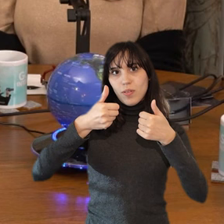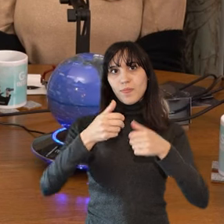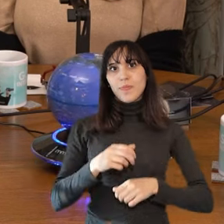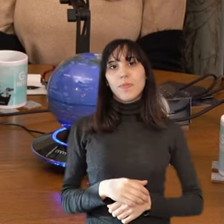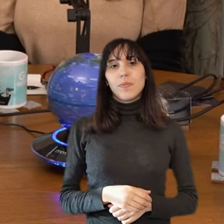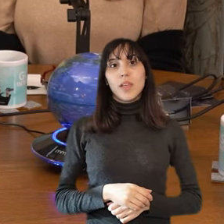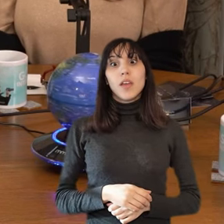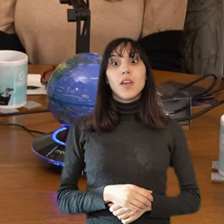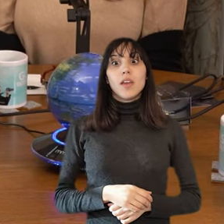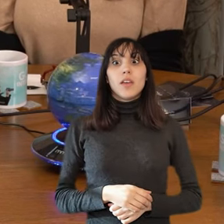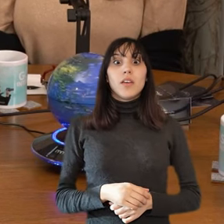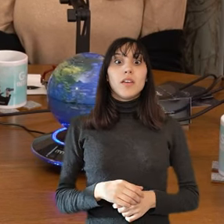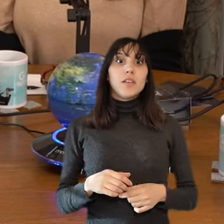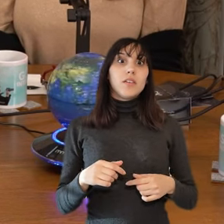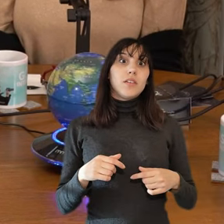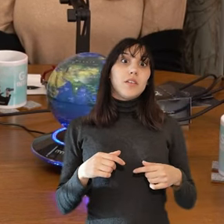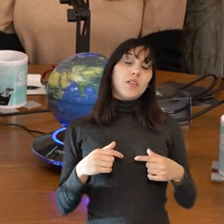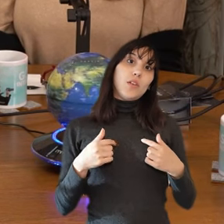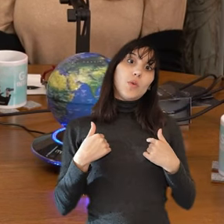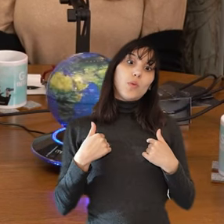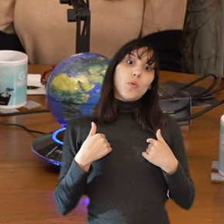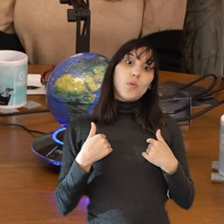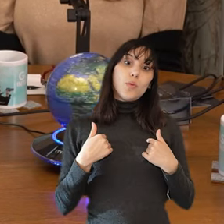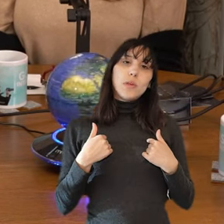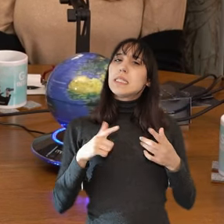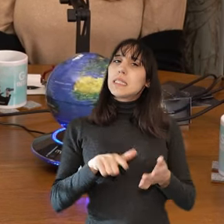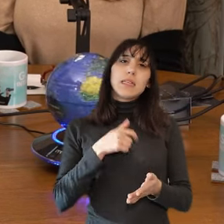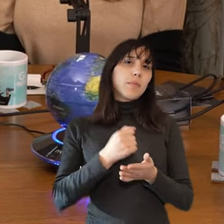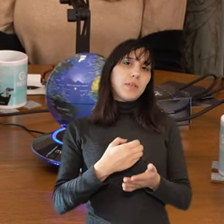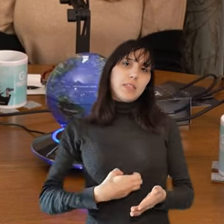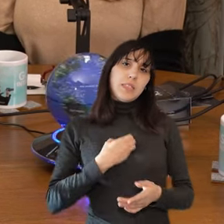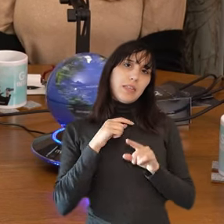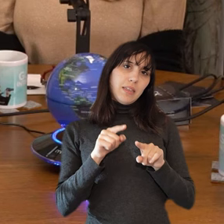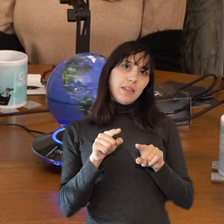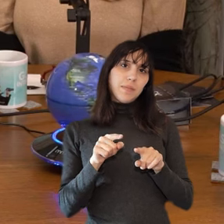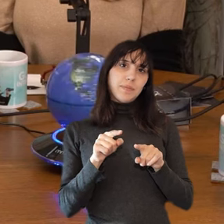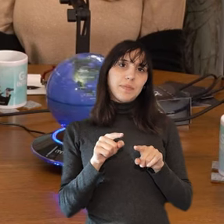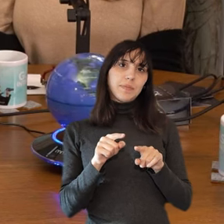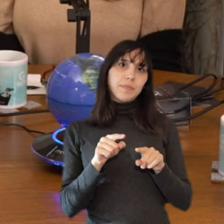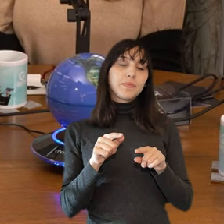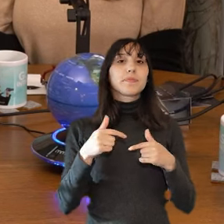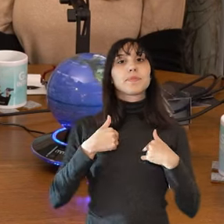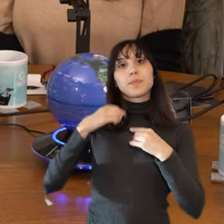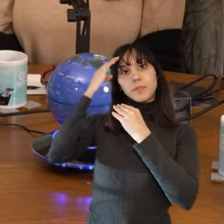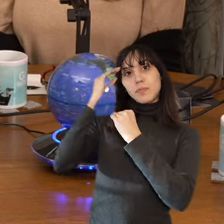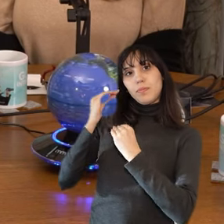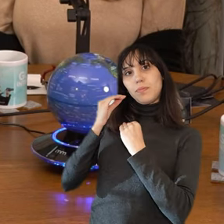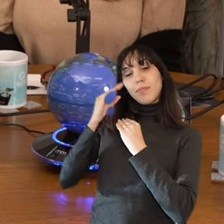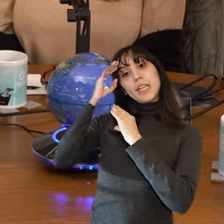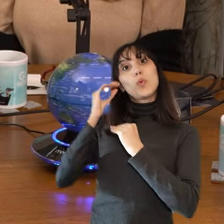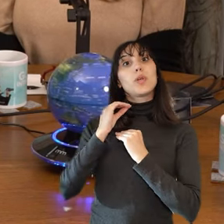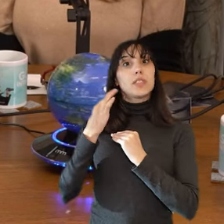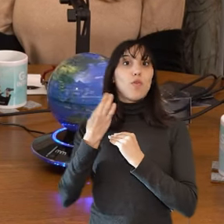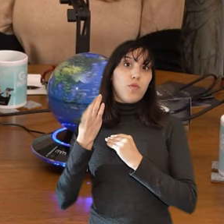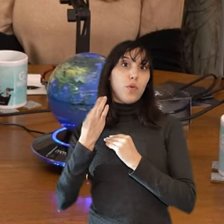portanto eh eu eu sempre senti isto porque também também eu formei-me em educação Exatamente